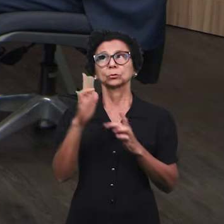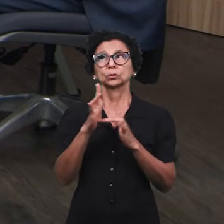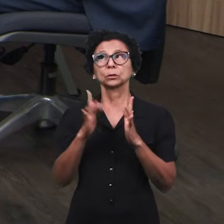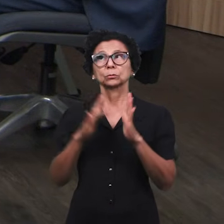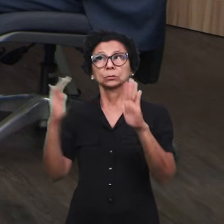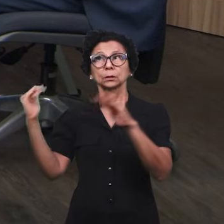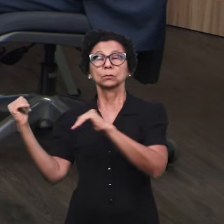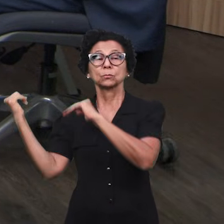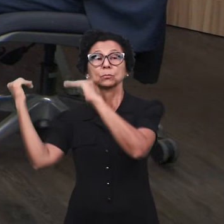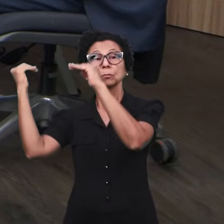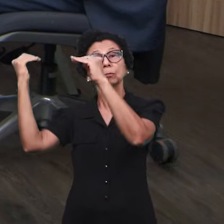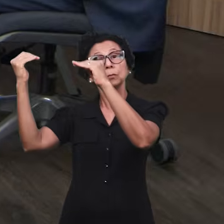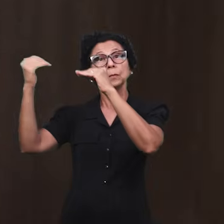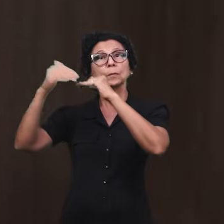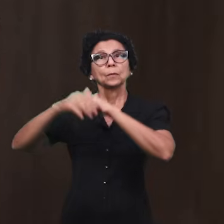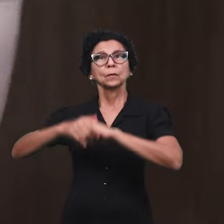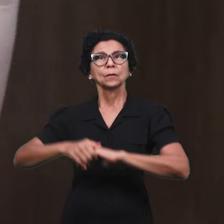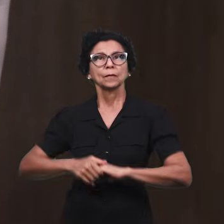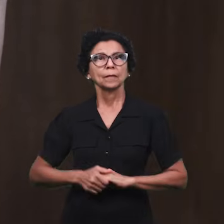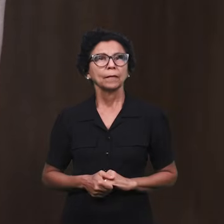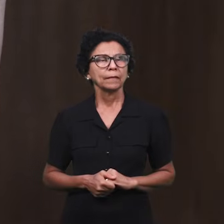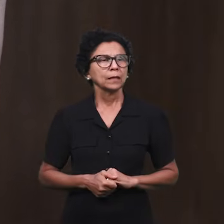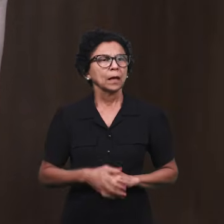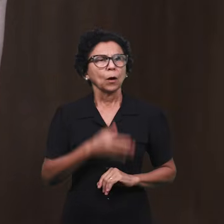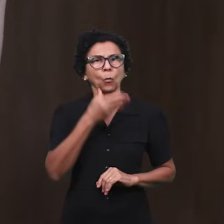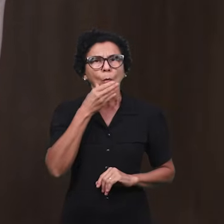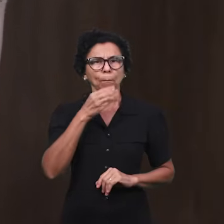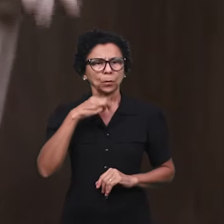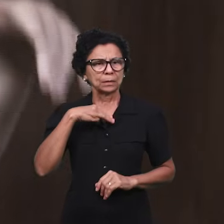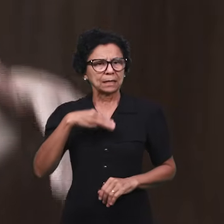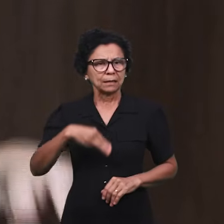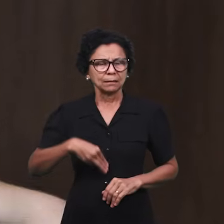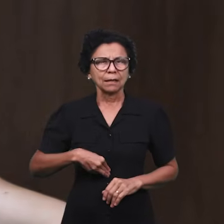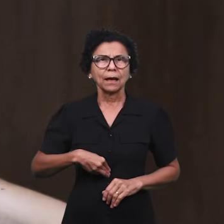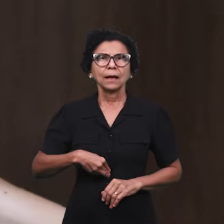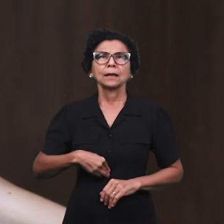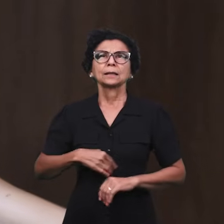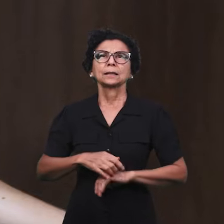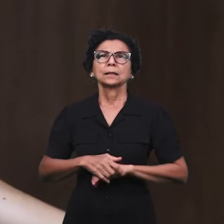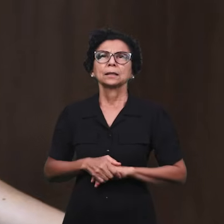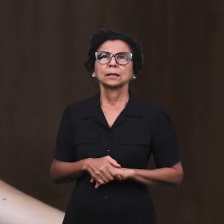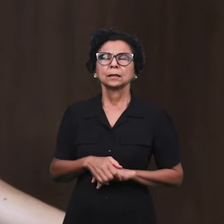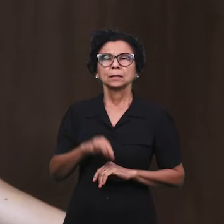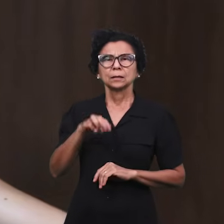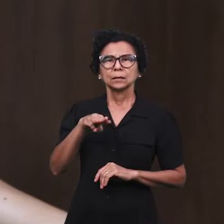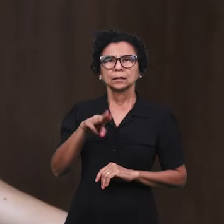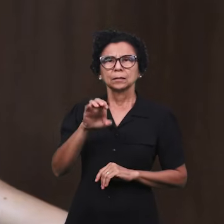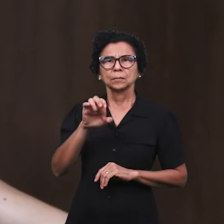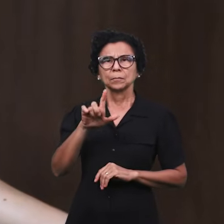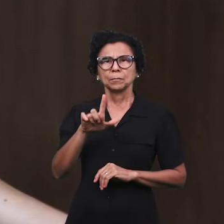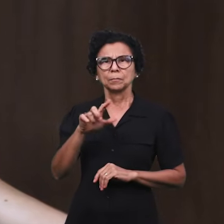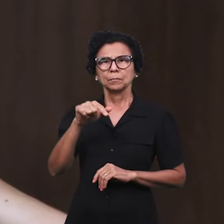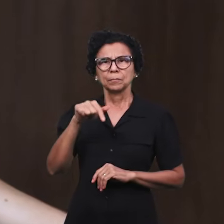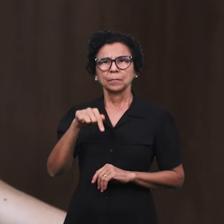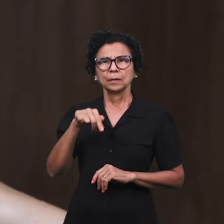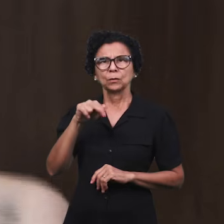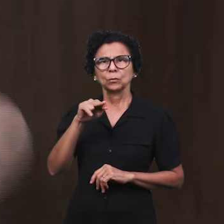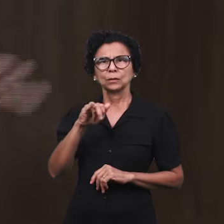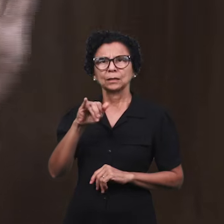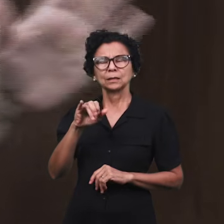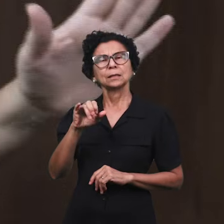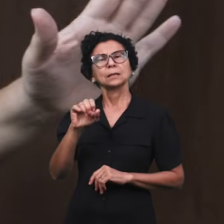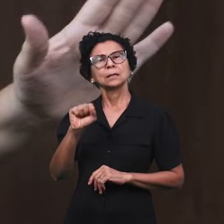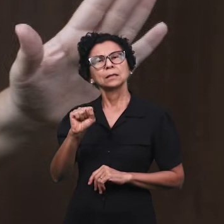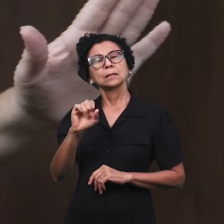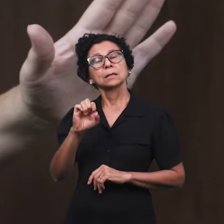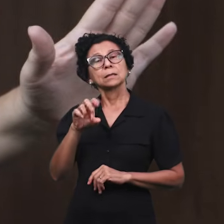sacerdote, da linhagem de Melquisedeque. Todo mundo entende, certo? O surdo, quem é Melquisedeque? O que é Melquisedeque? Aí